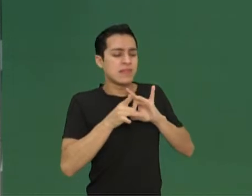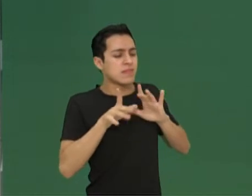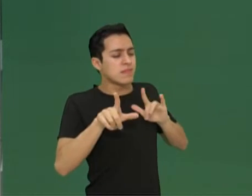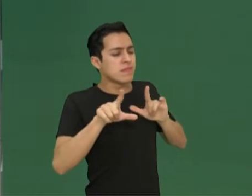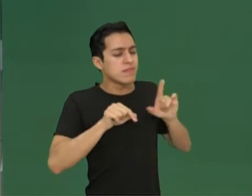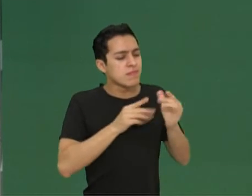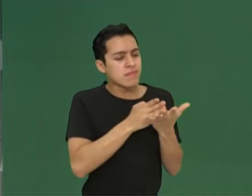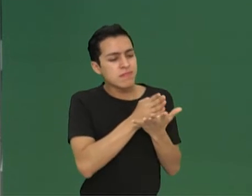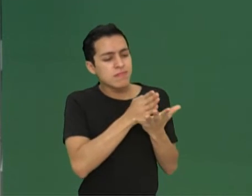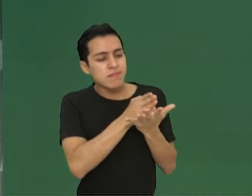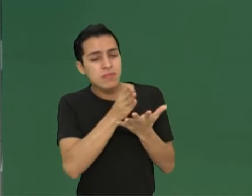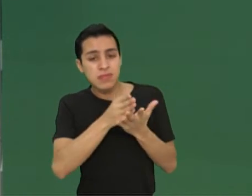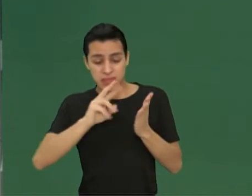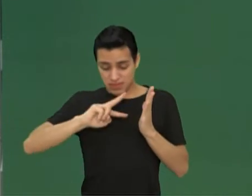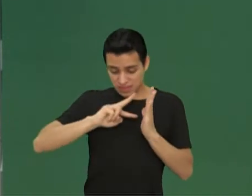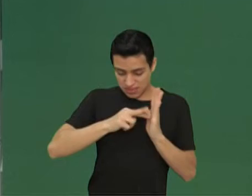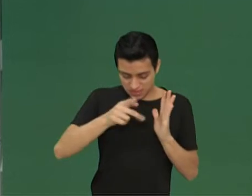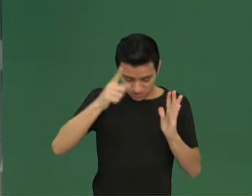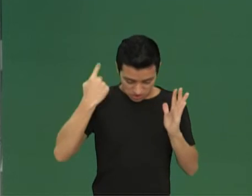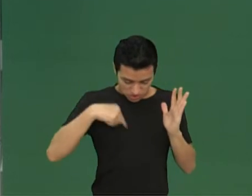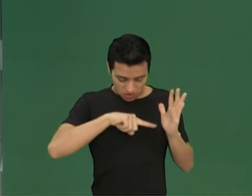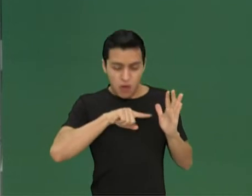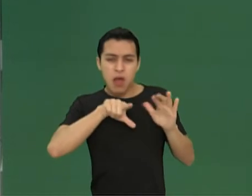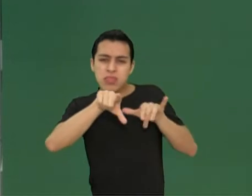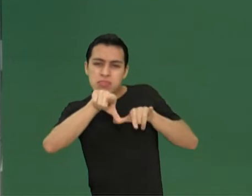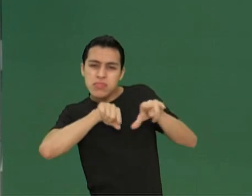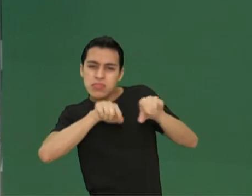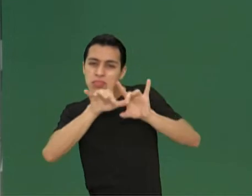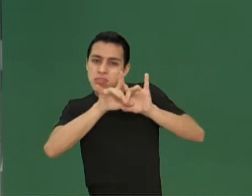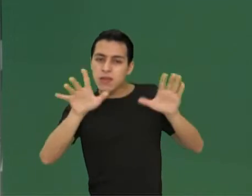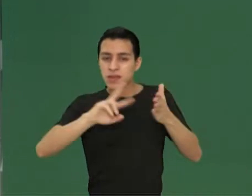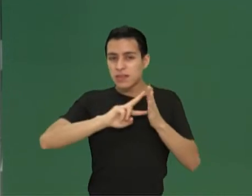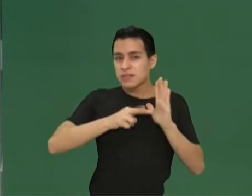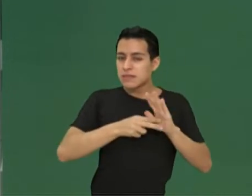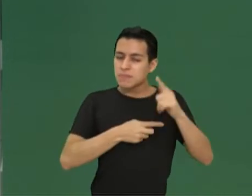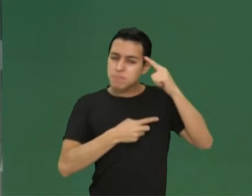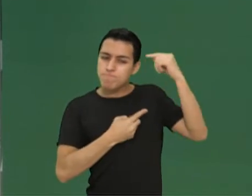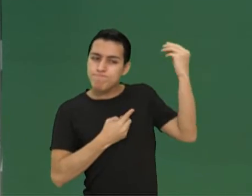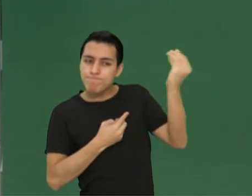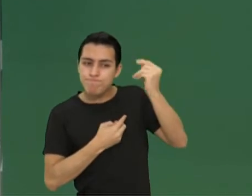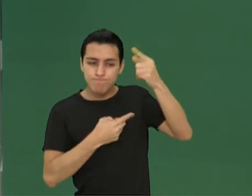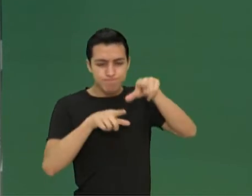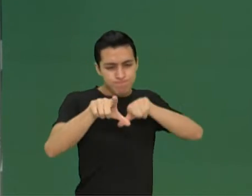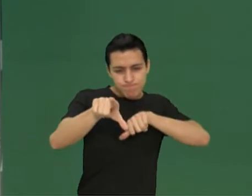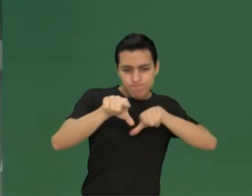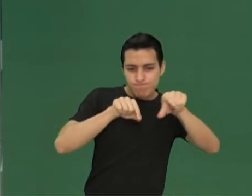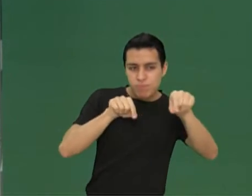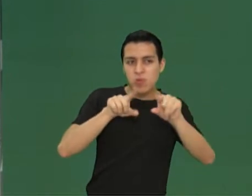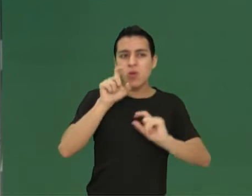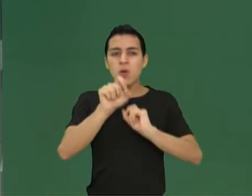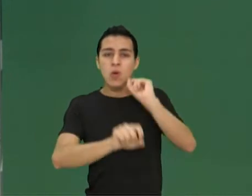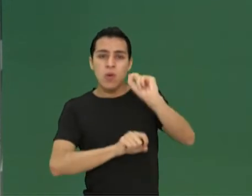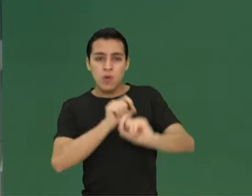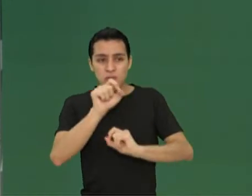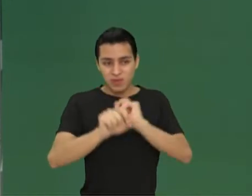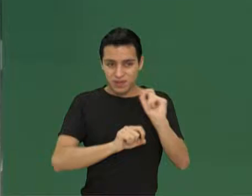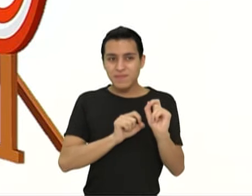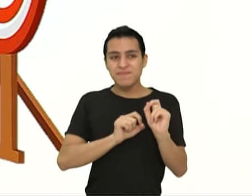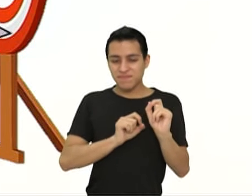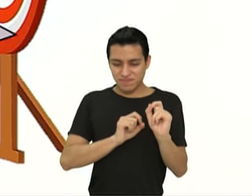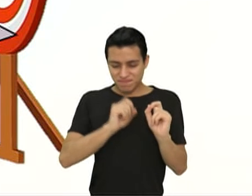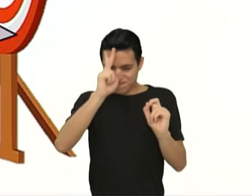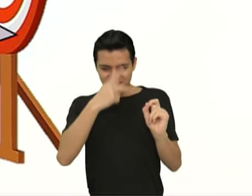possuindo o livre-arbítrio, nós teríamos, né, a deliberação, a escolha de lançar a flecha